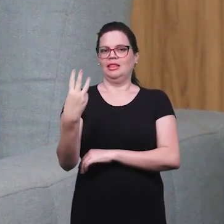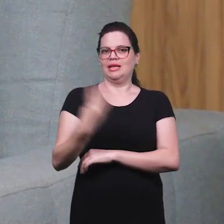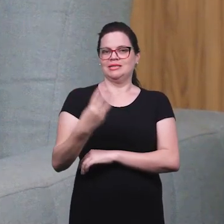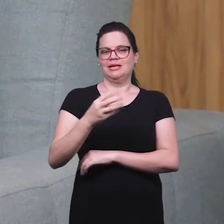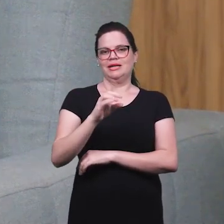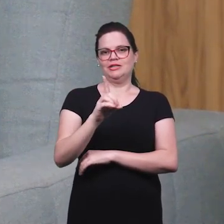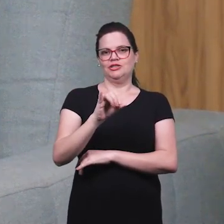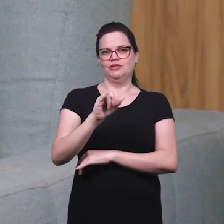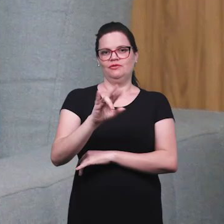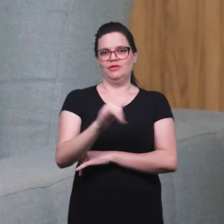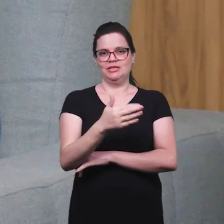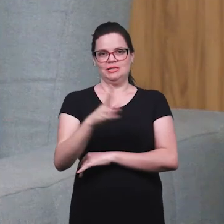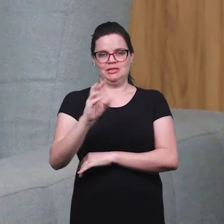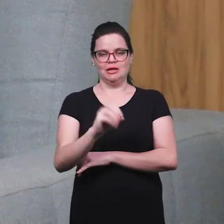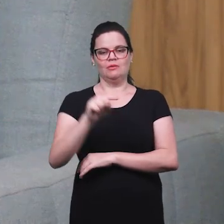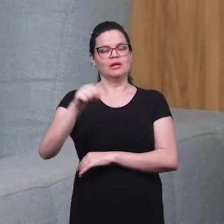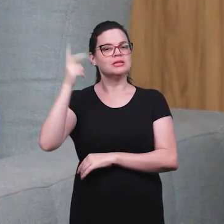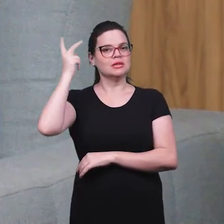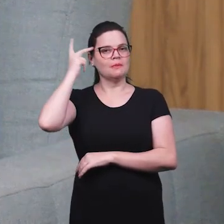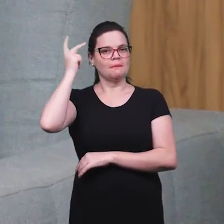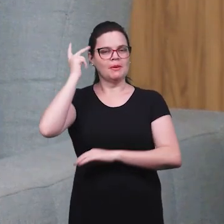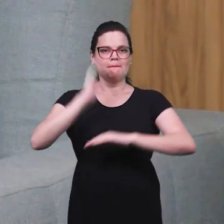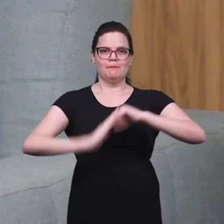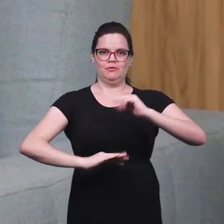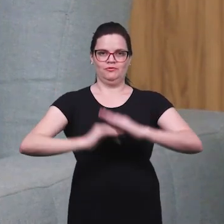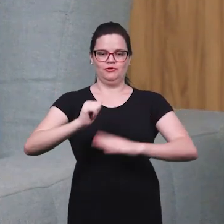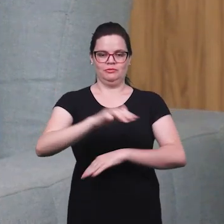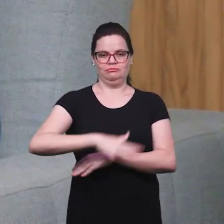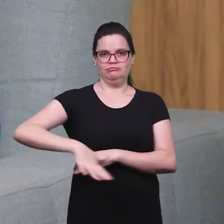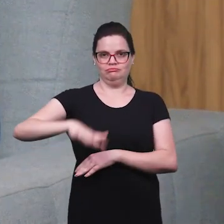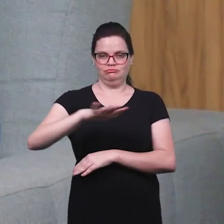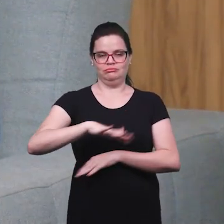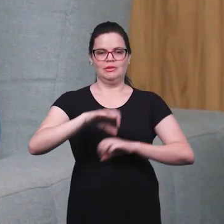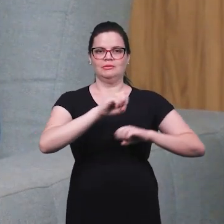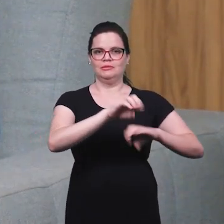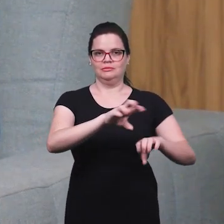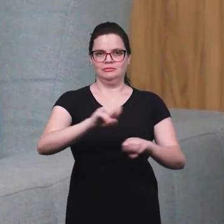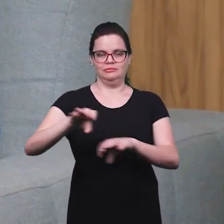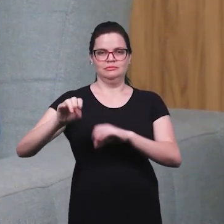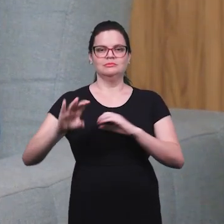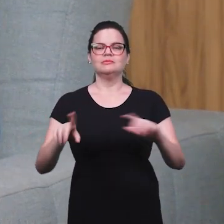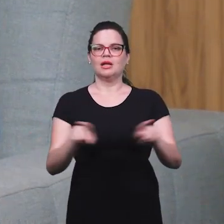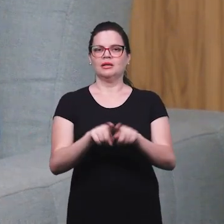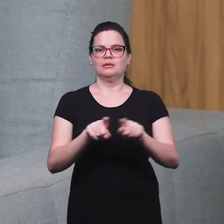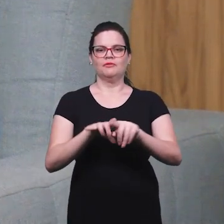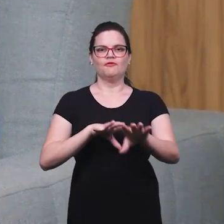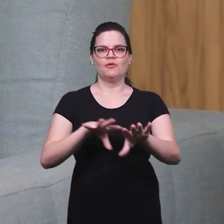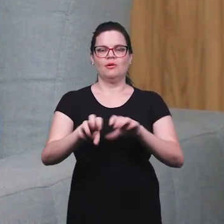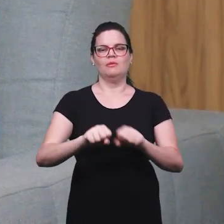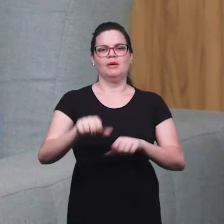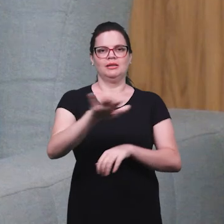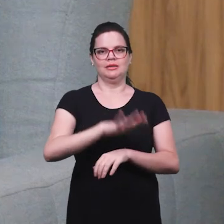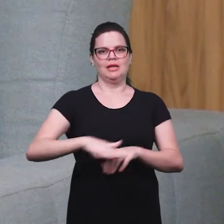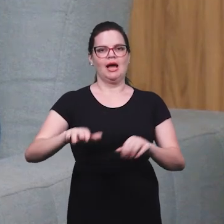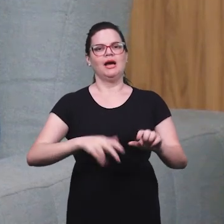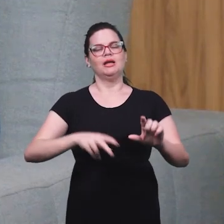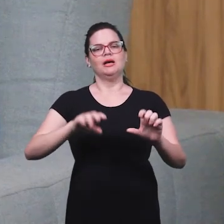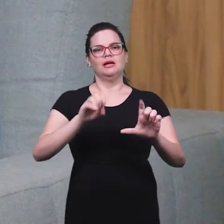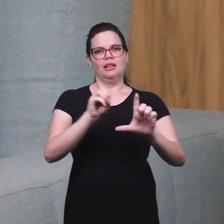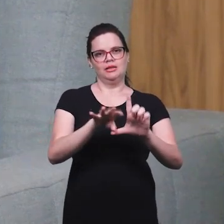é um profissional da área da educação e tem licenciatura em